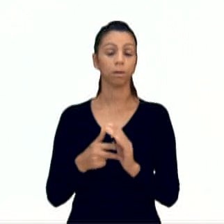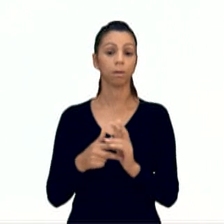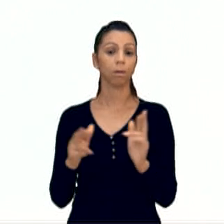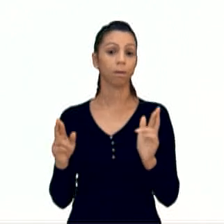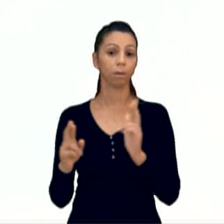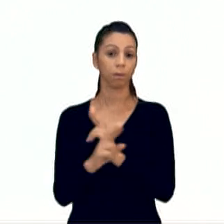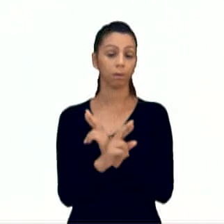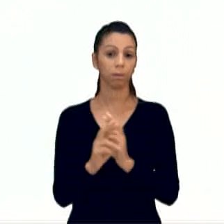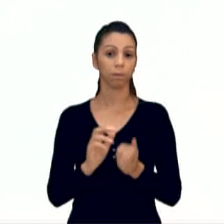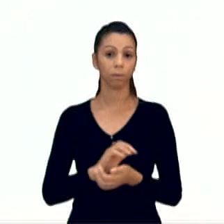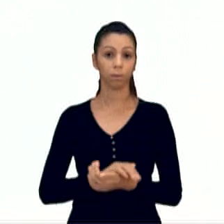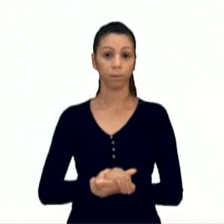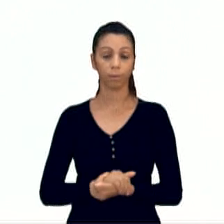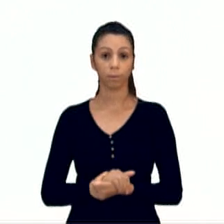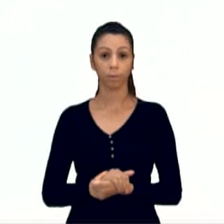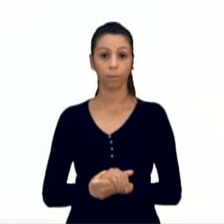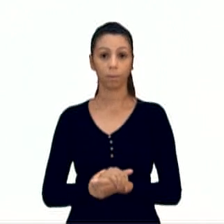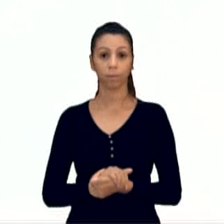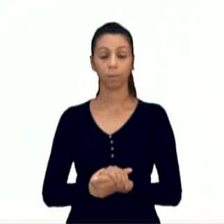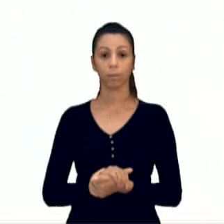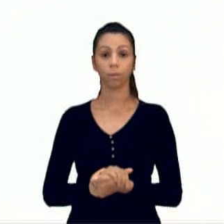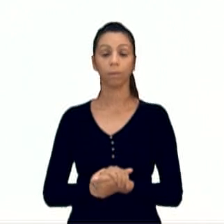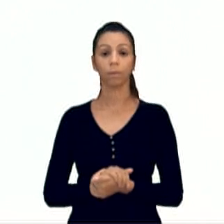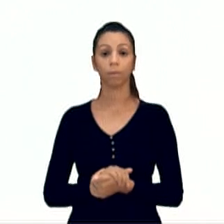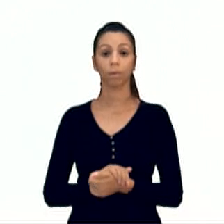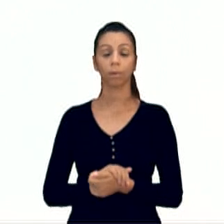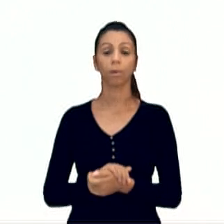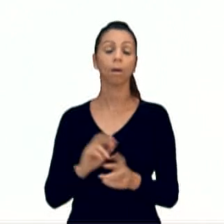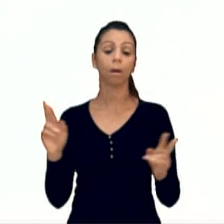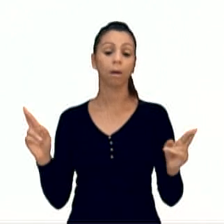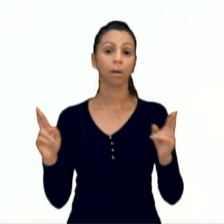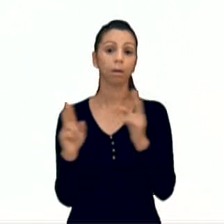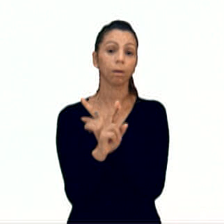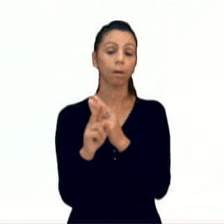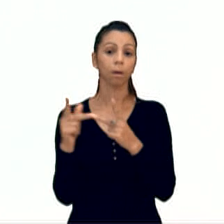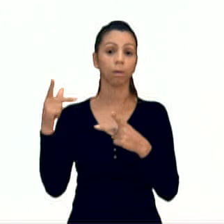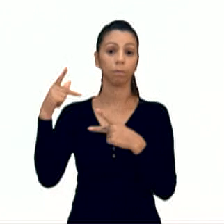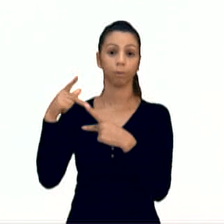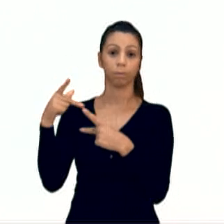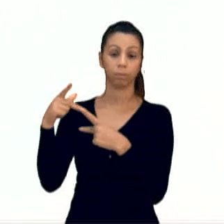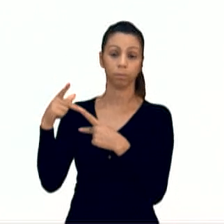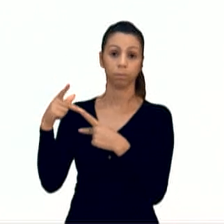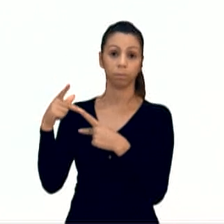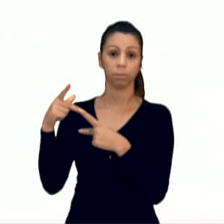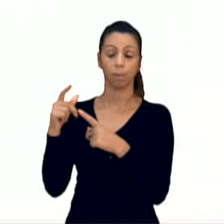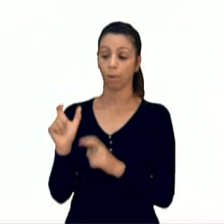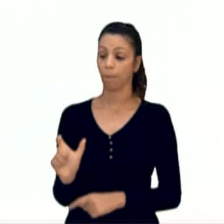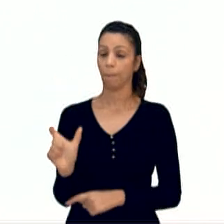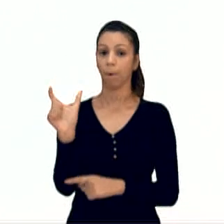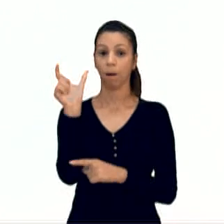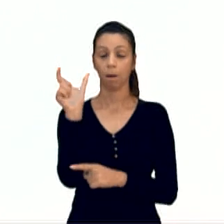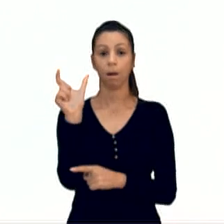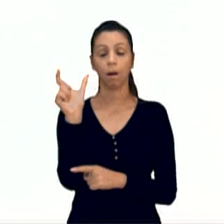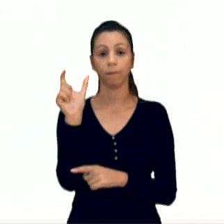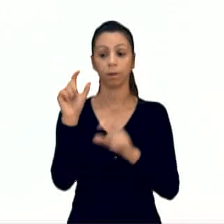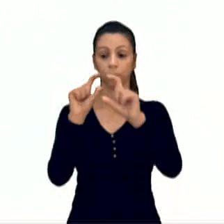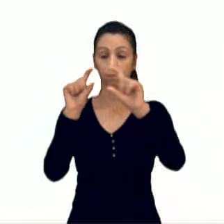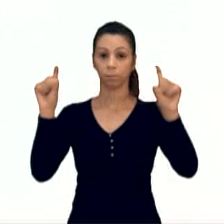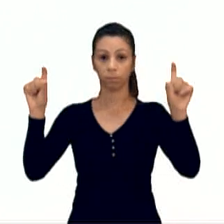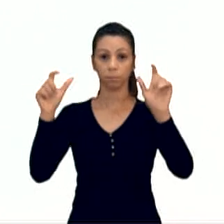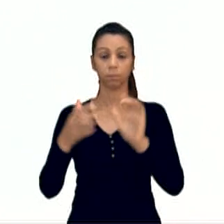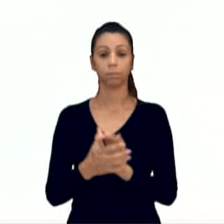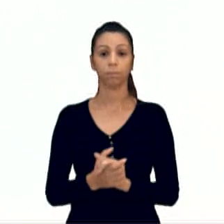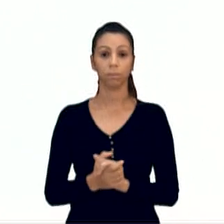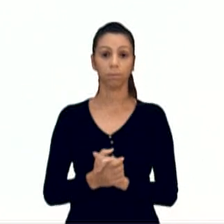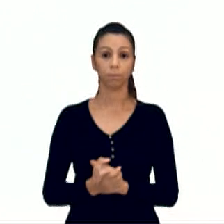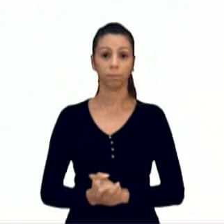relative pronouns tem essa função, ele sempre está relacionado com alguma outra palavra da frase, no caso ali,